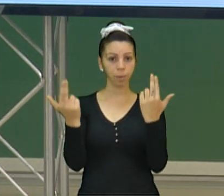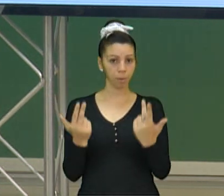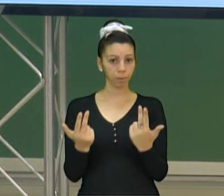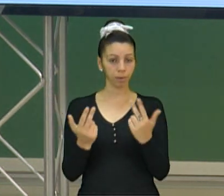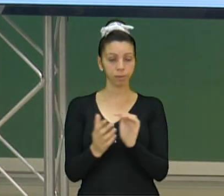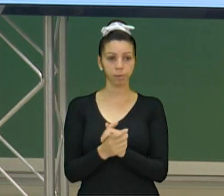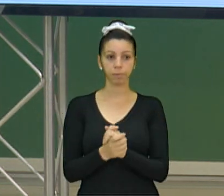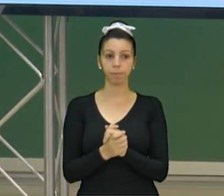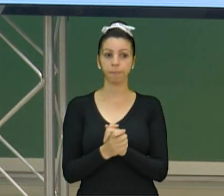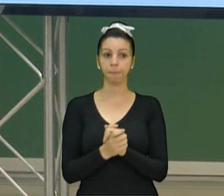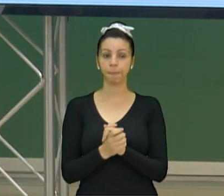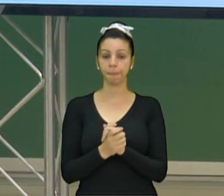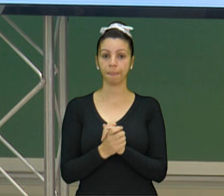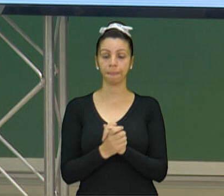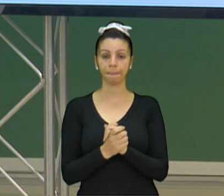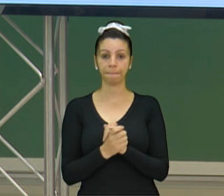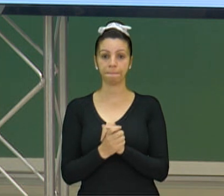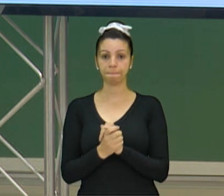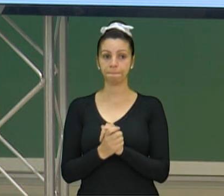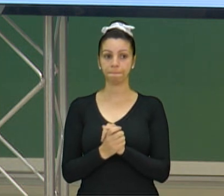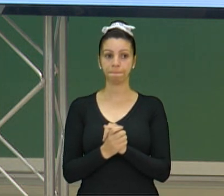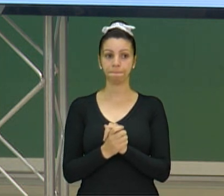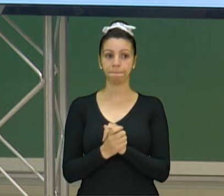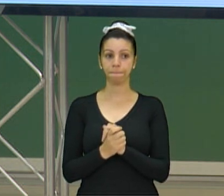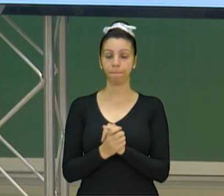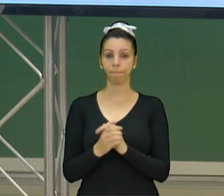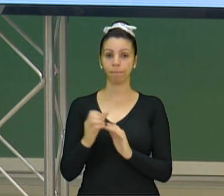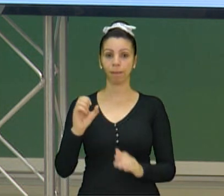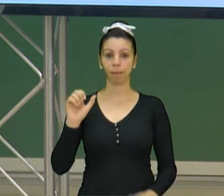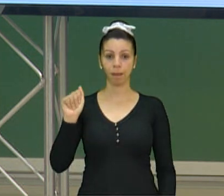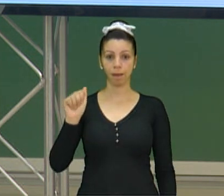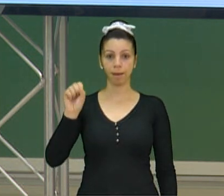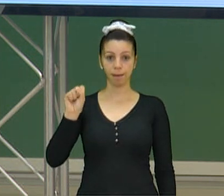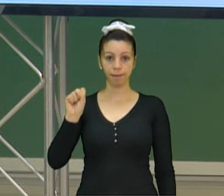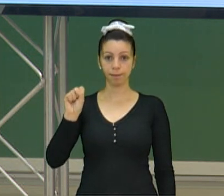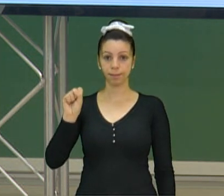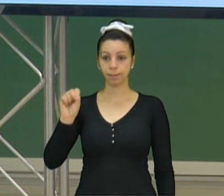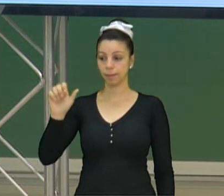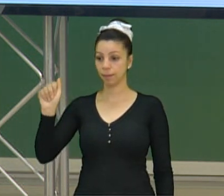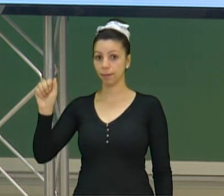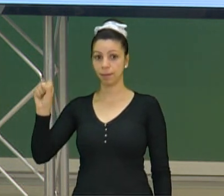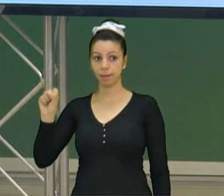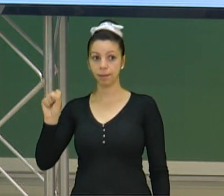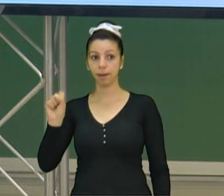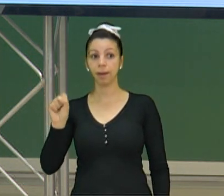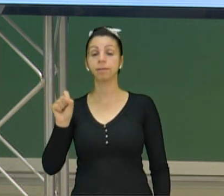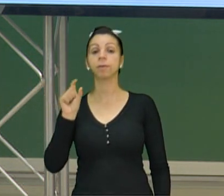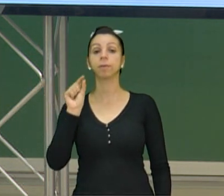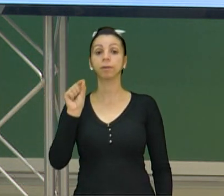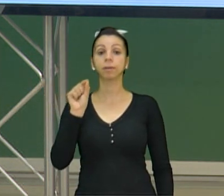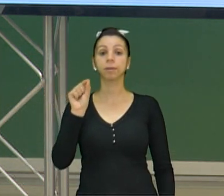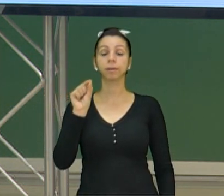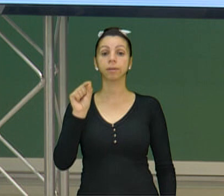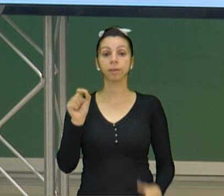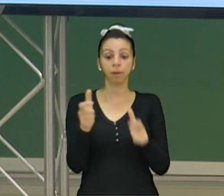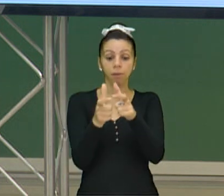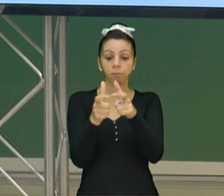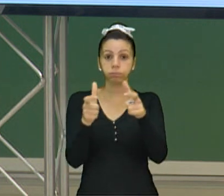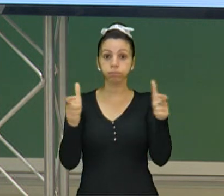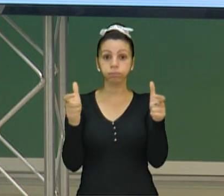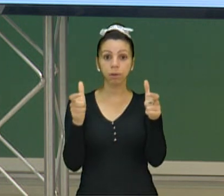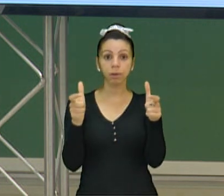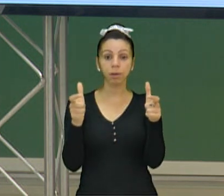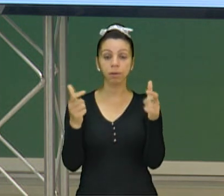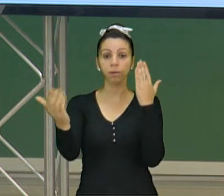Ou seja, as, tão, quanto. O comparativo ele vem no meio, tão grande